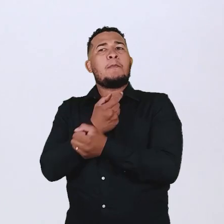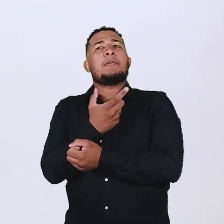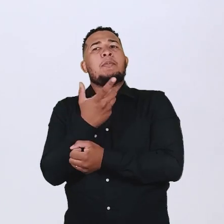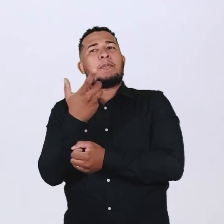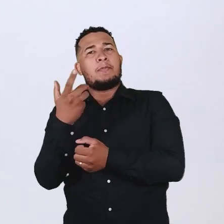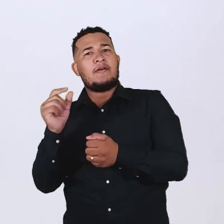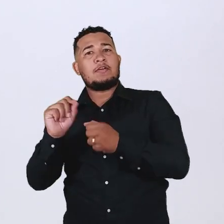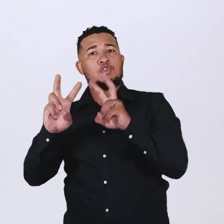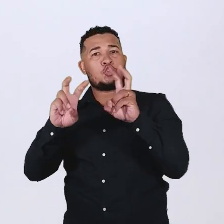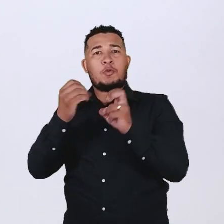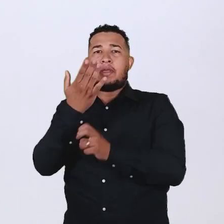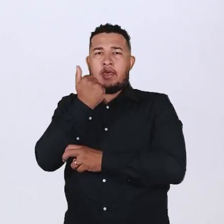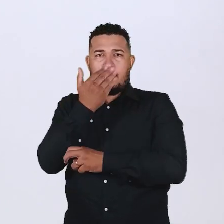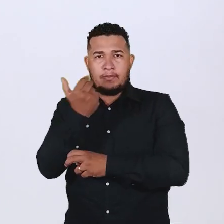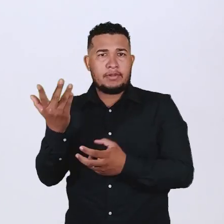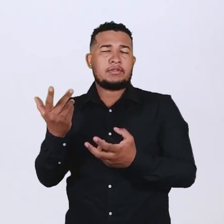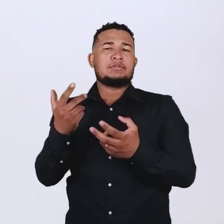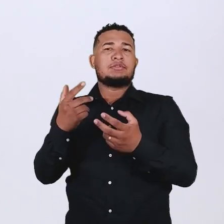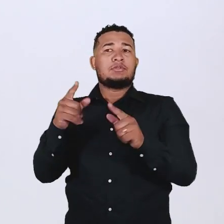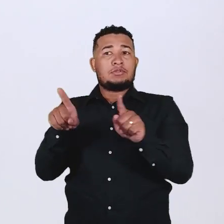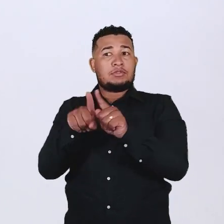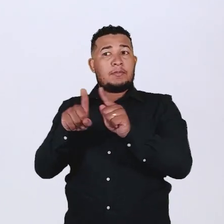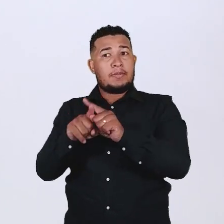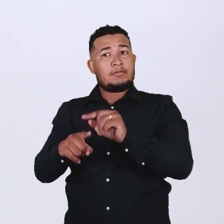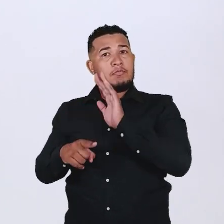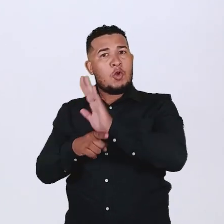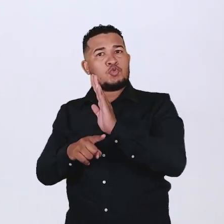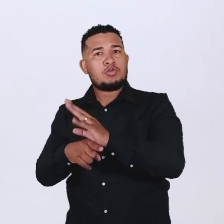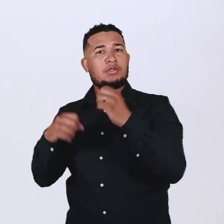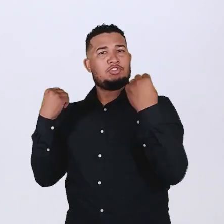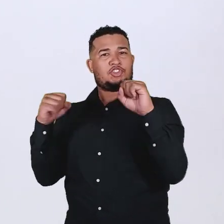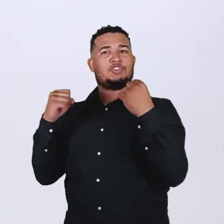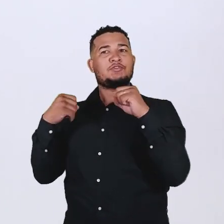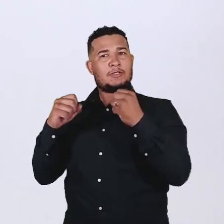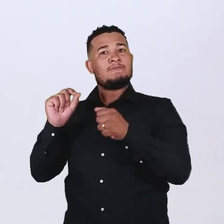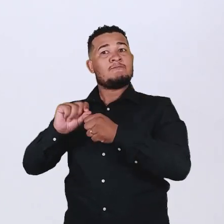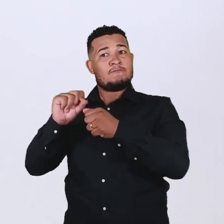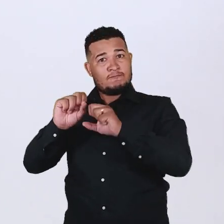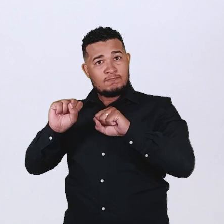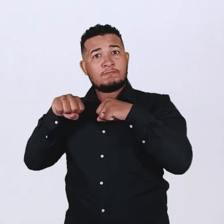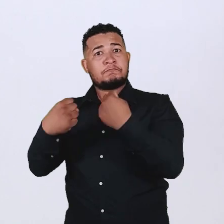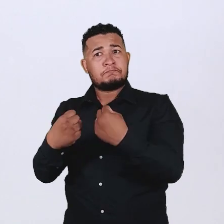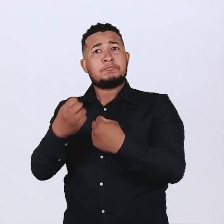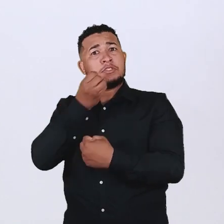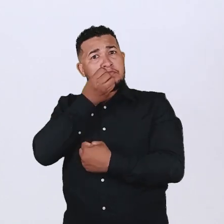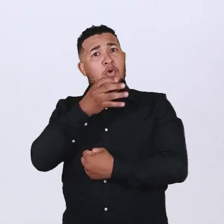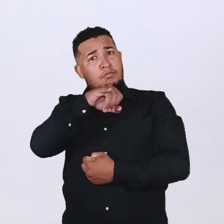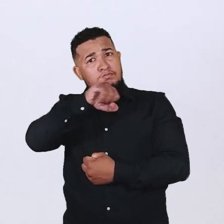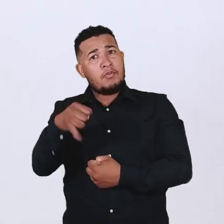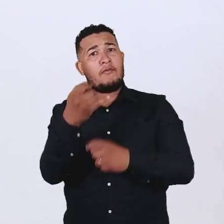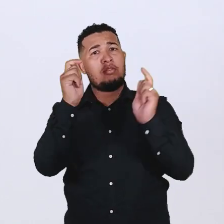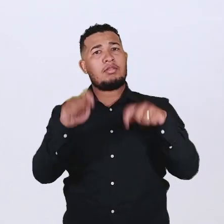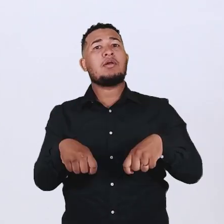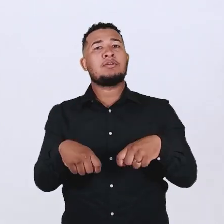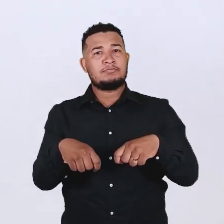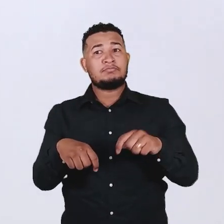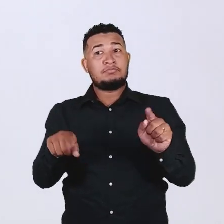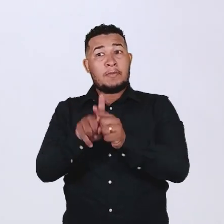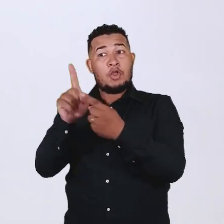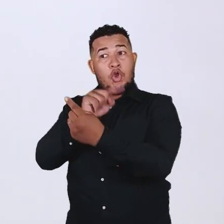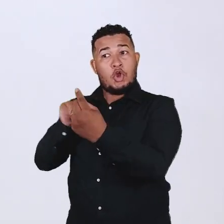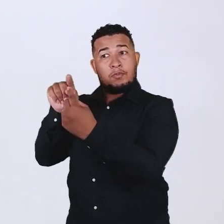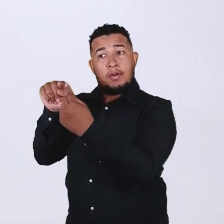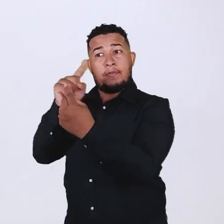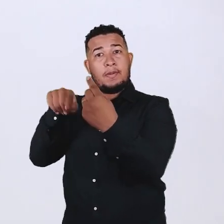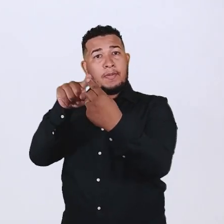revendo muitos conceitos há algum tempo acerca da alimentação, estamos trabalhando essa questão das atividades físicas, e isso está sendo muito proveitoso. E